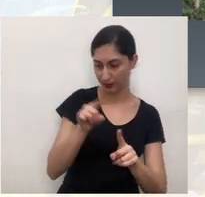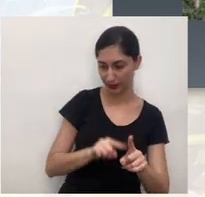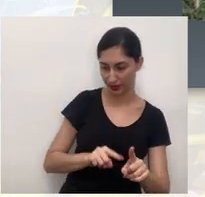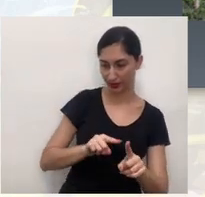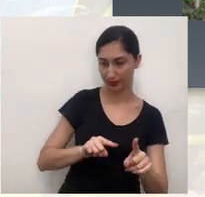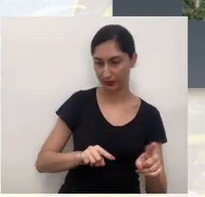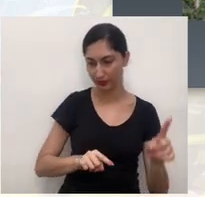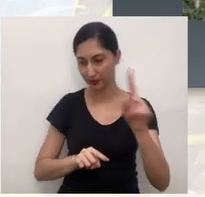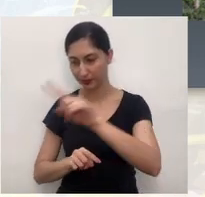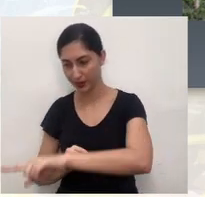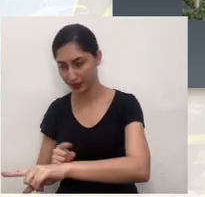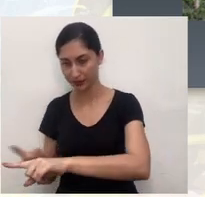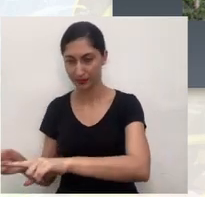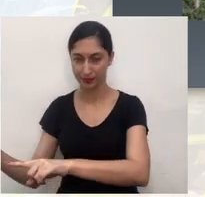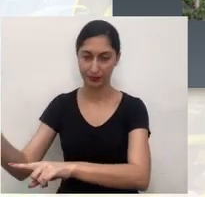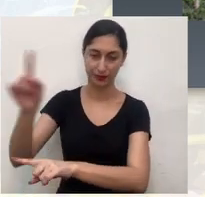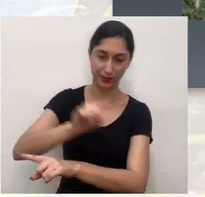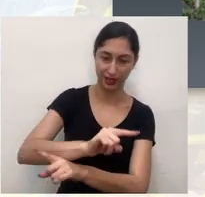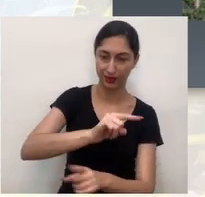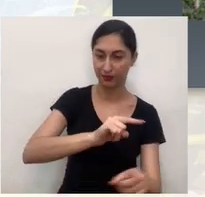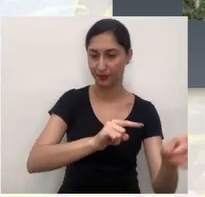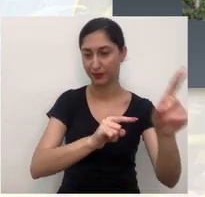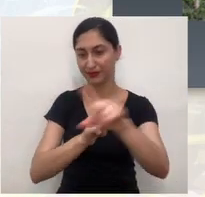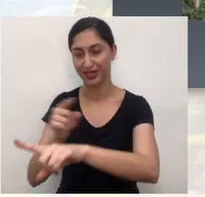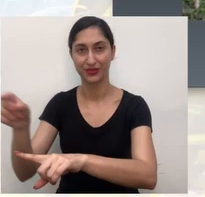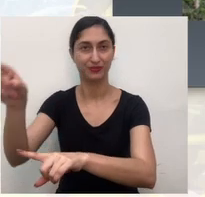um para fora, um para dentro, e vai criando